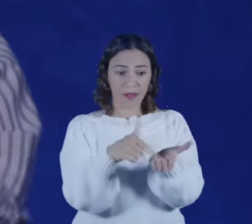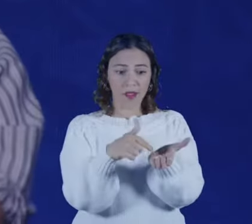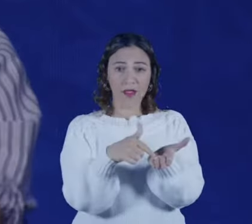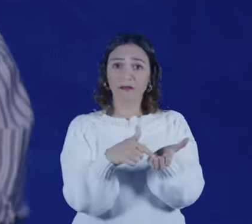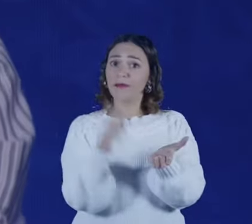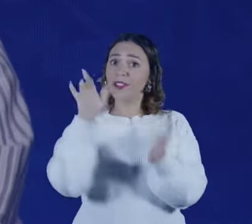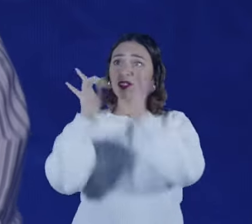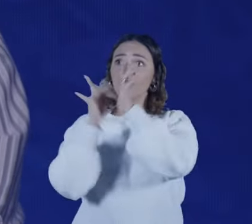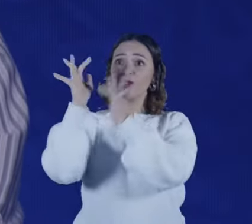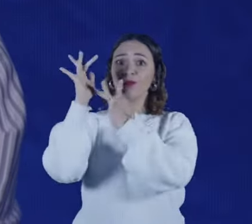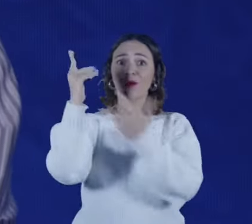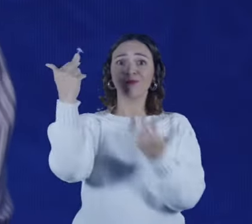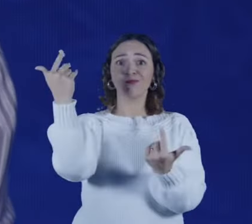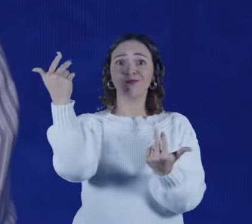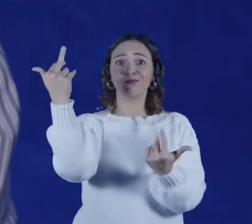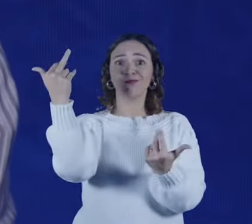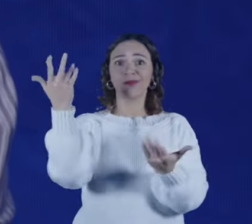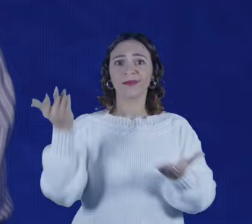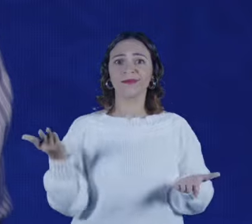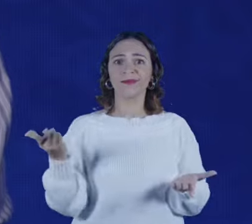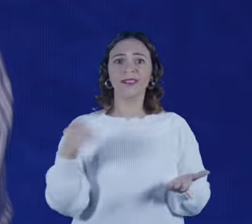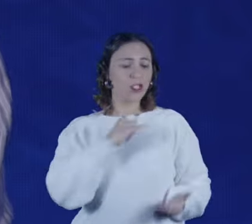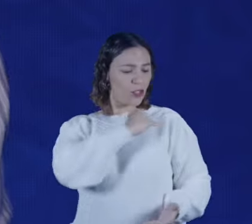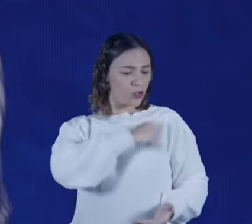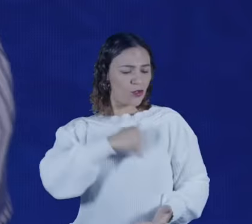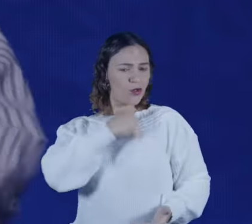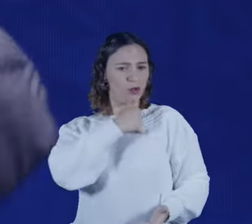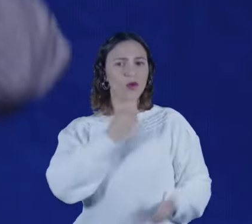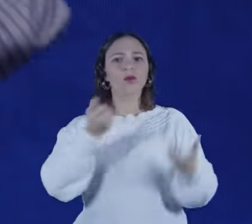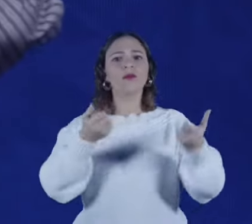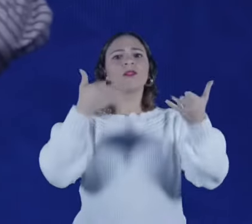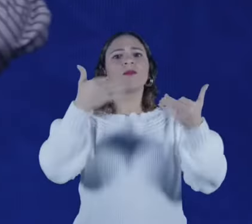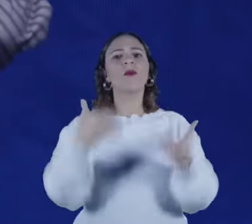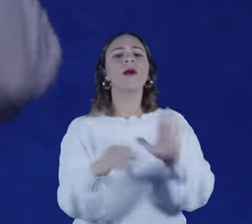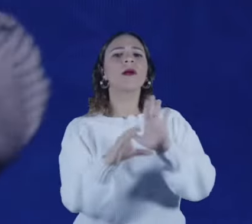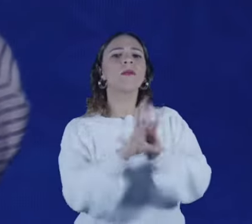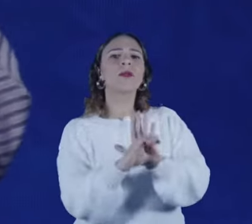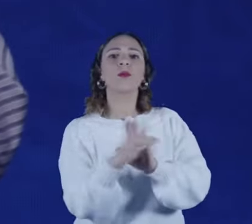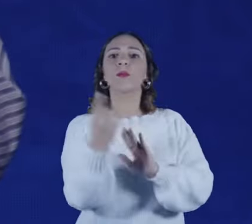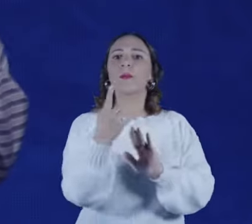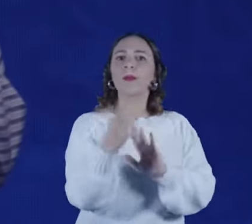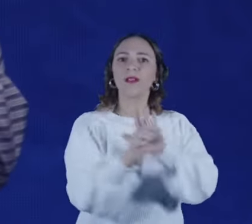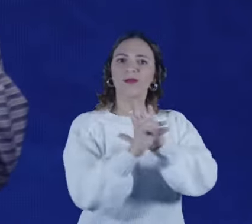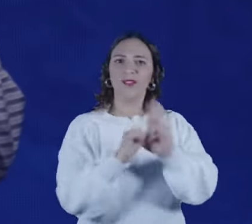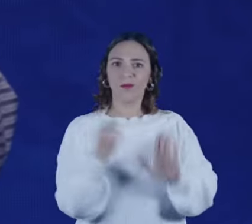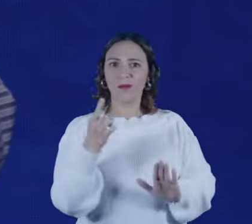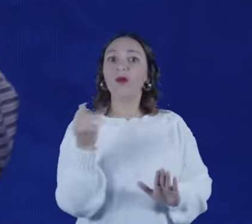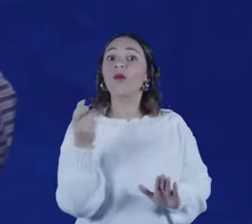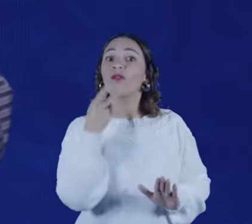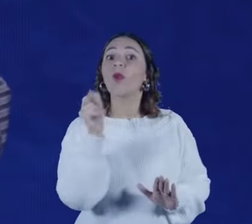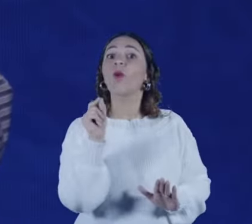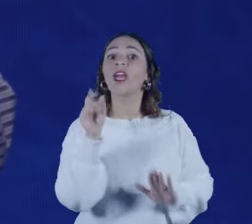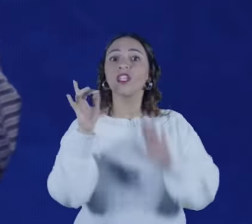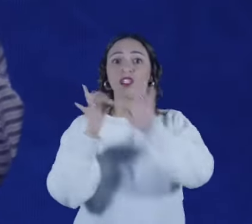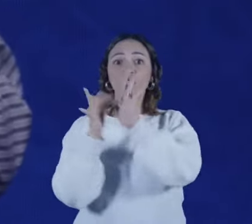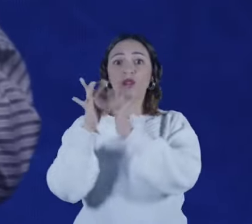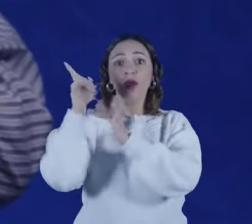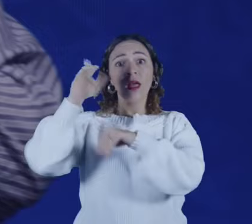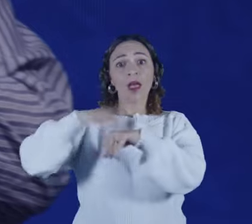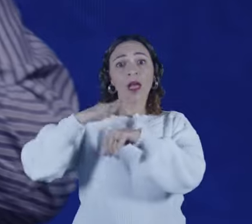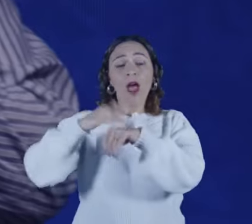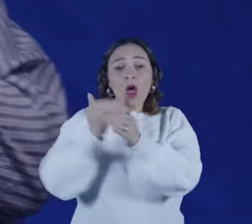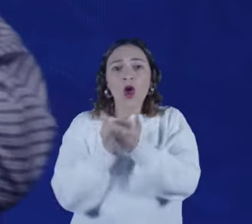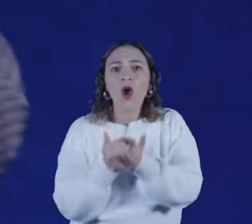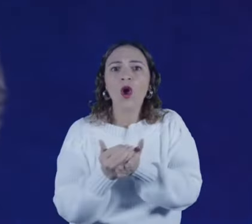a palavra. Como é que diz João capítulo 1, versículo 1? No princípio era o Verbo,